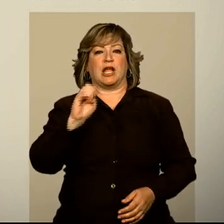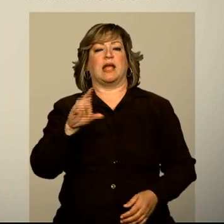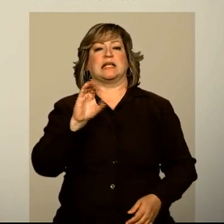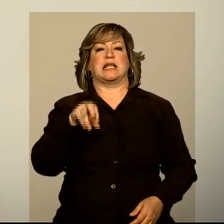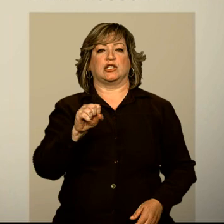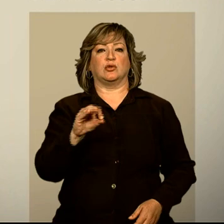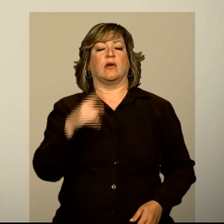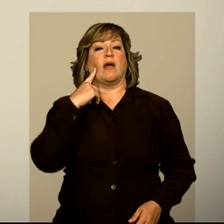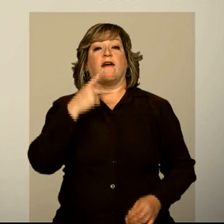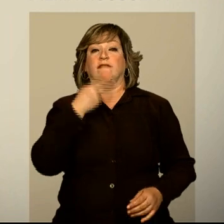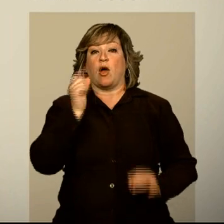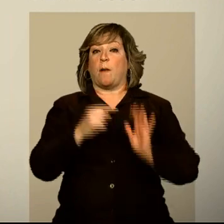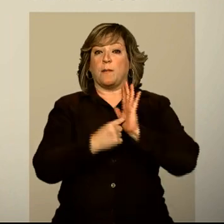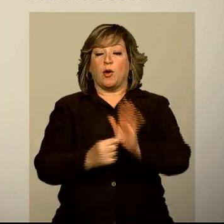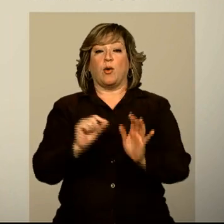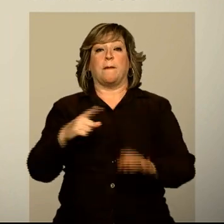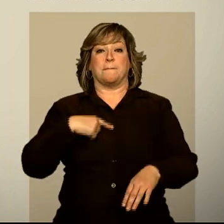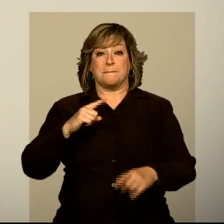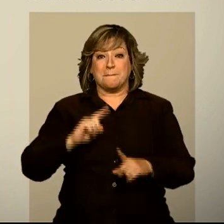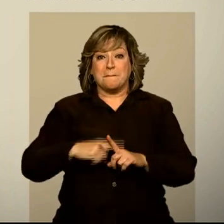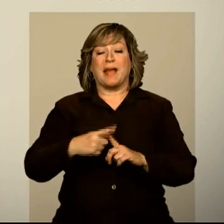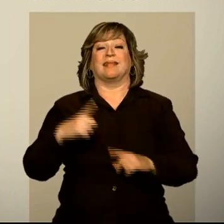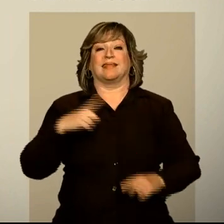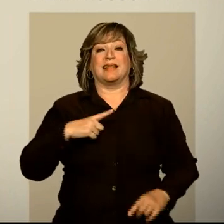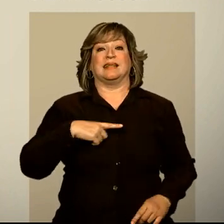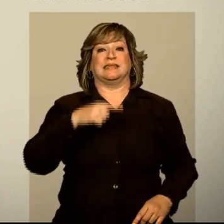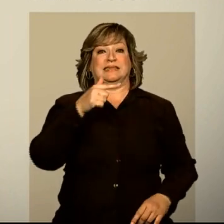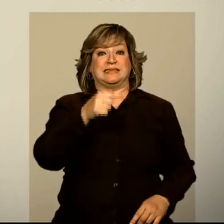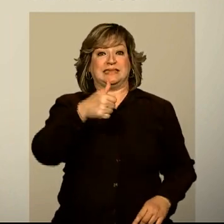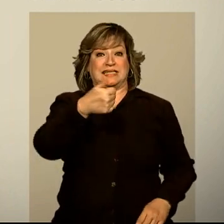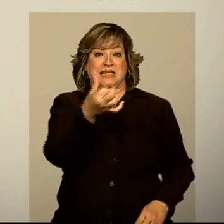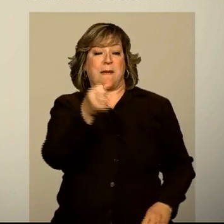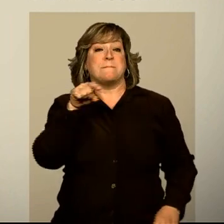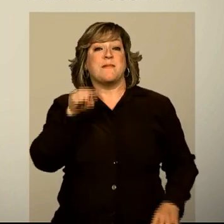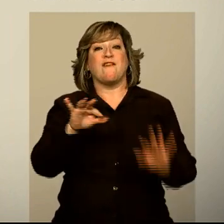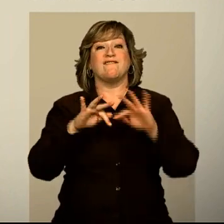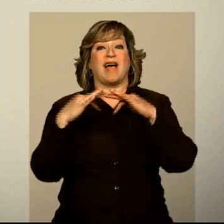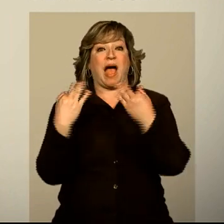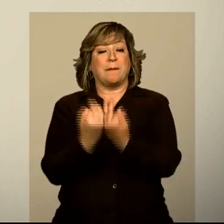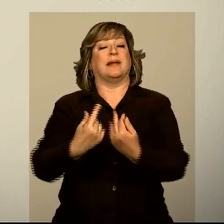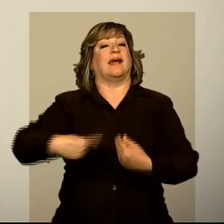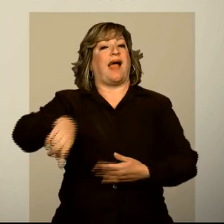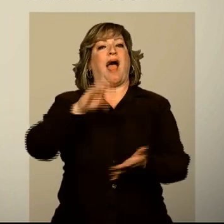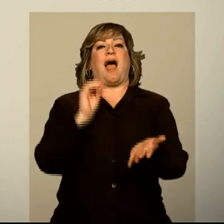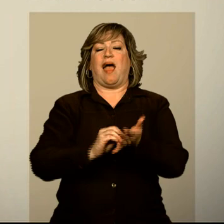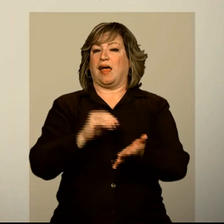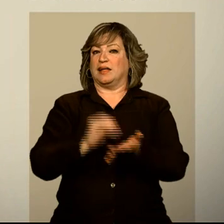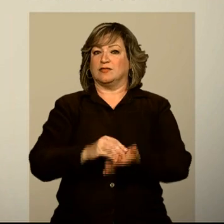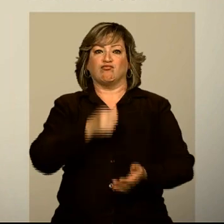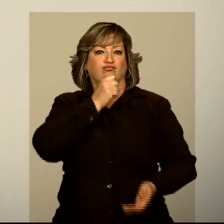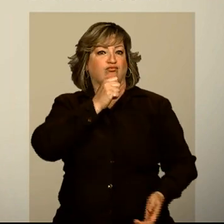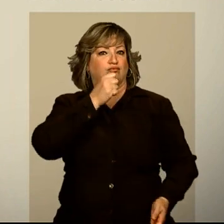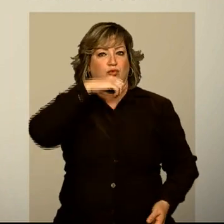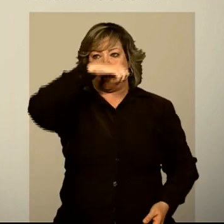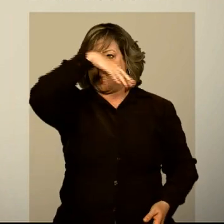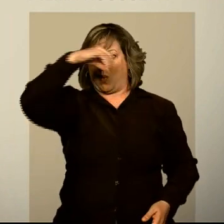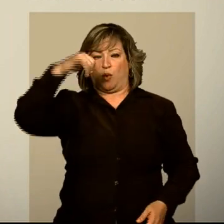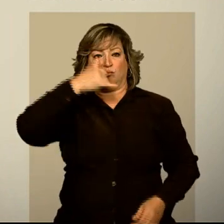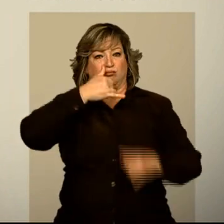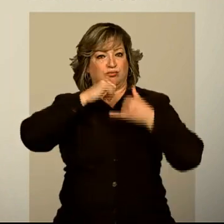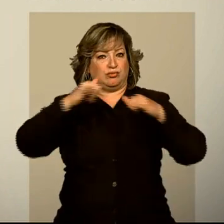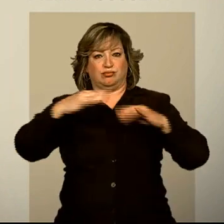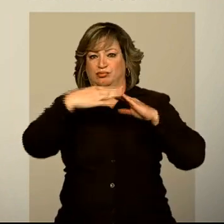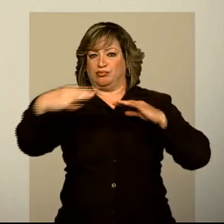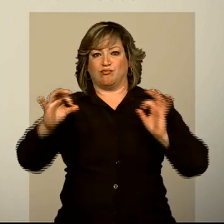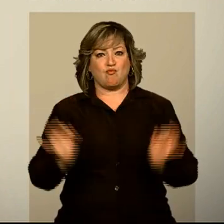indicou que mais 716 mil famílias ainda viviam sem energia elétrica